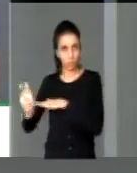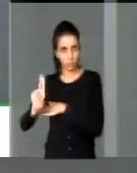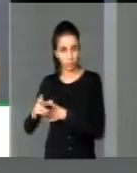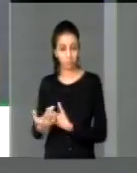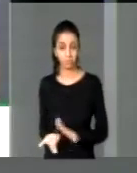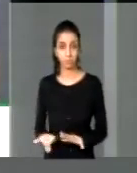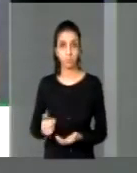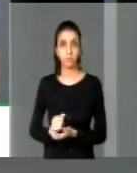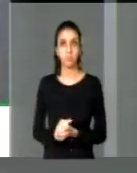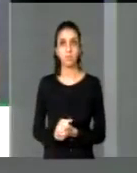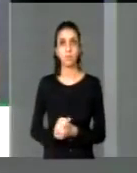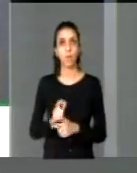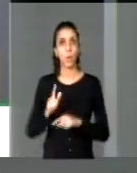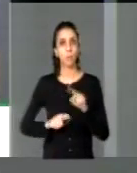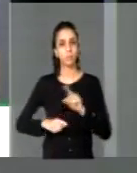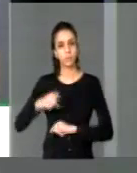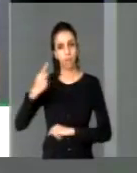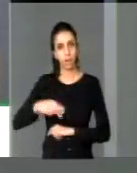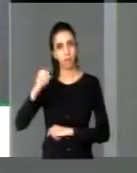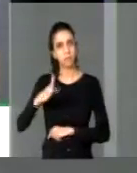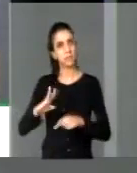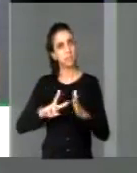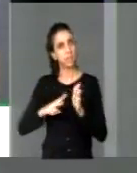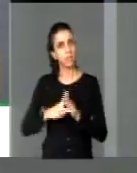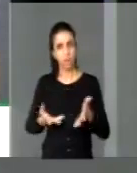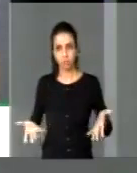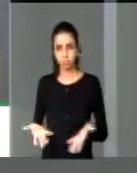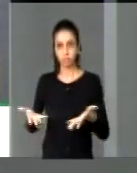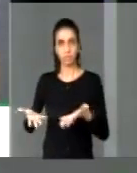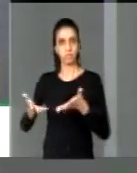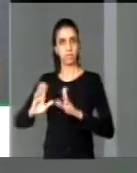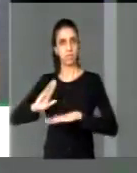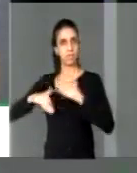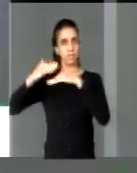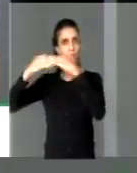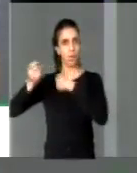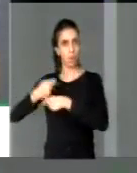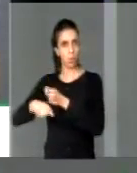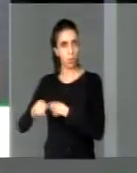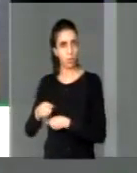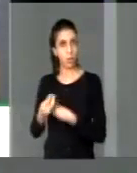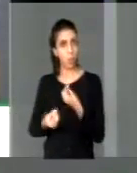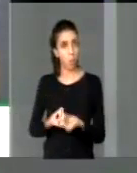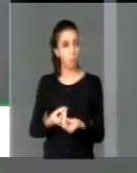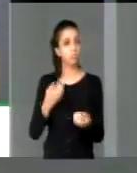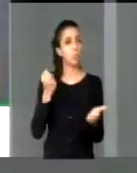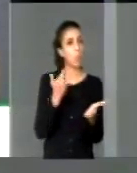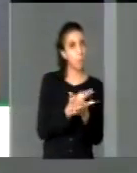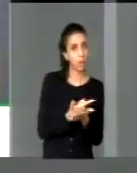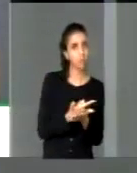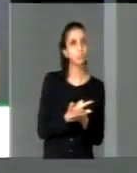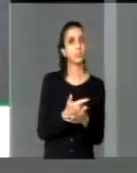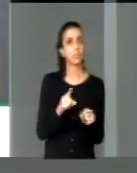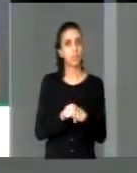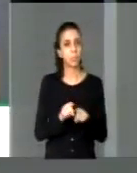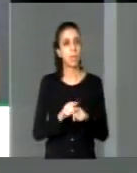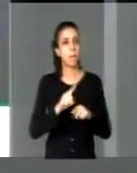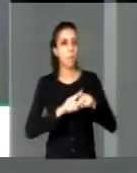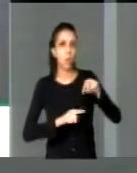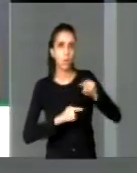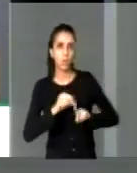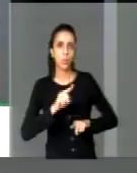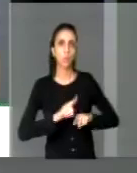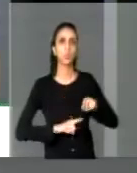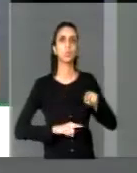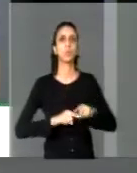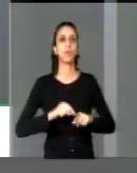constitui-se uma política de incentivo ao desenvolvimento da cadeia produtiva nacional através da compra de bens intermediários, equipamentos,